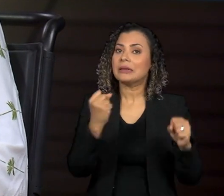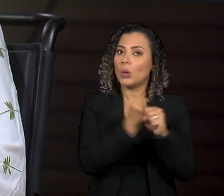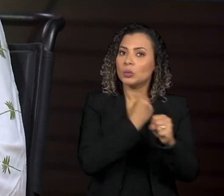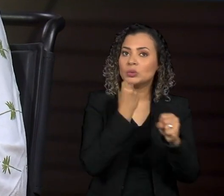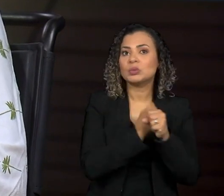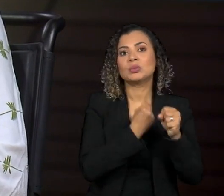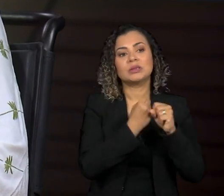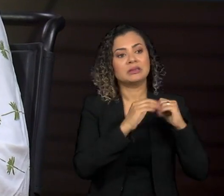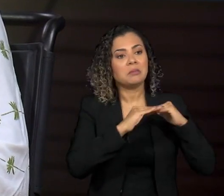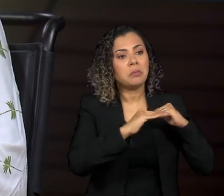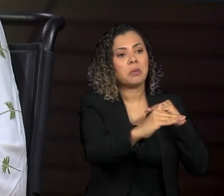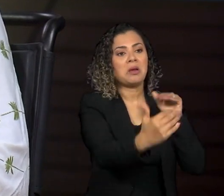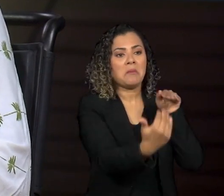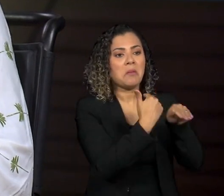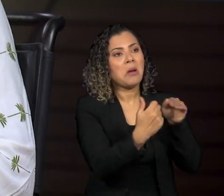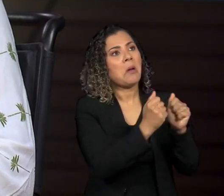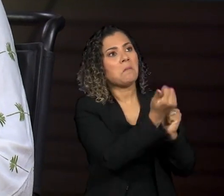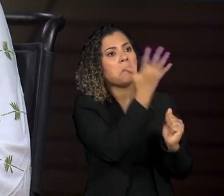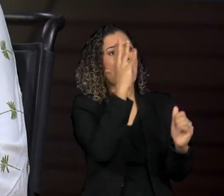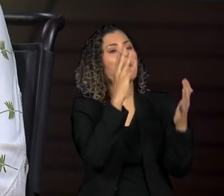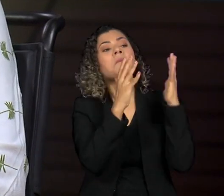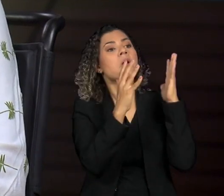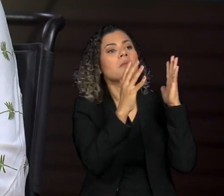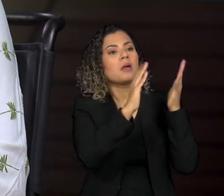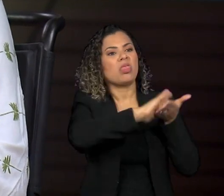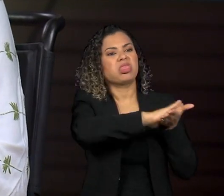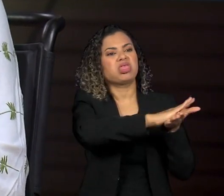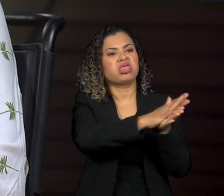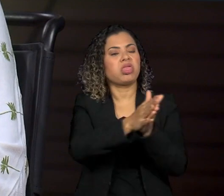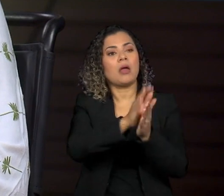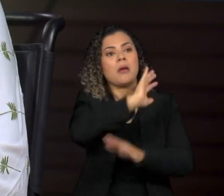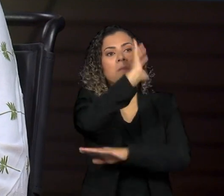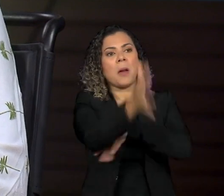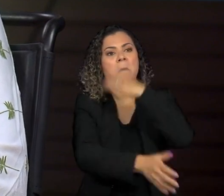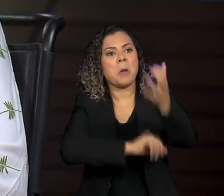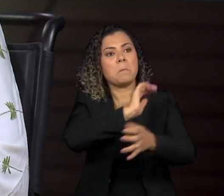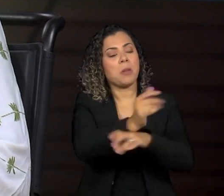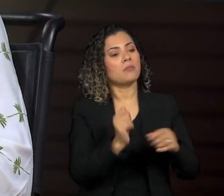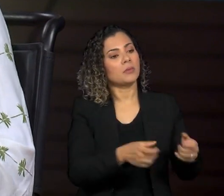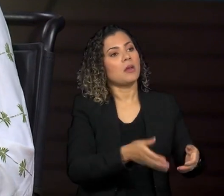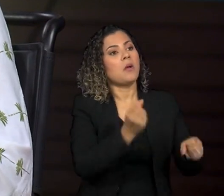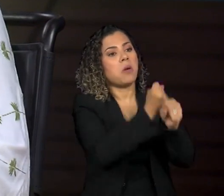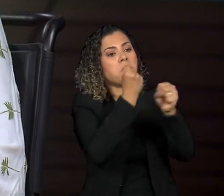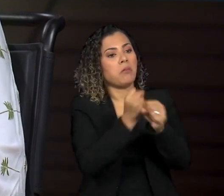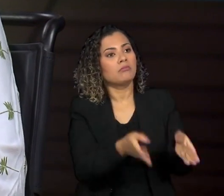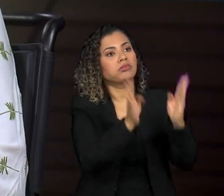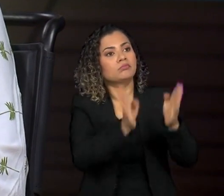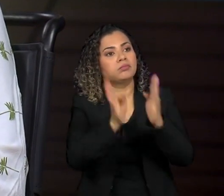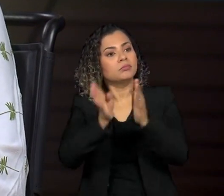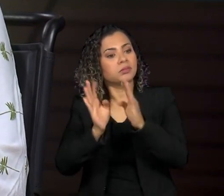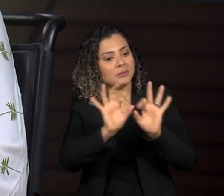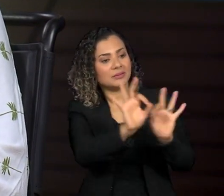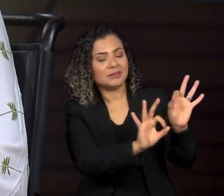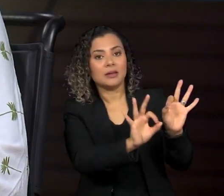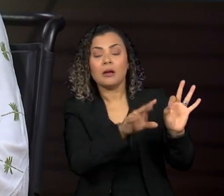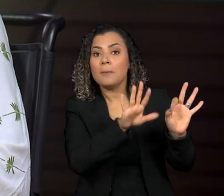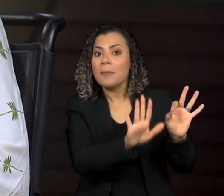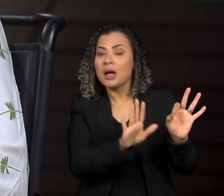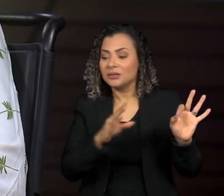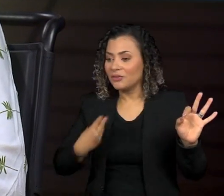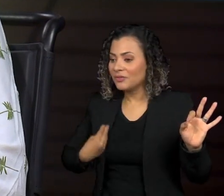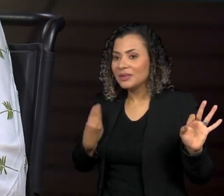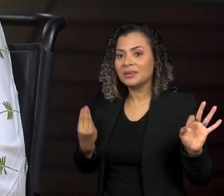construídas ultimamente, destruindo a natureza, nos desconectando. E hoje a gente vê, por questões de saúde, outros problemas sociais que a gente vive, que